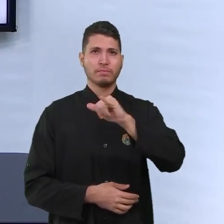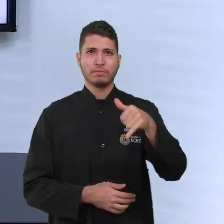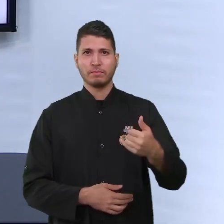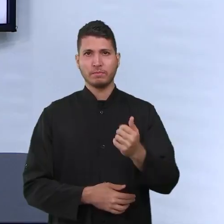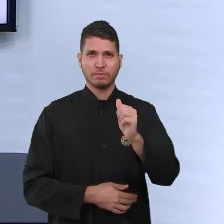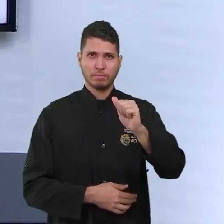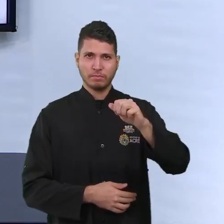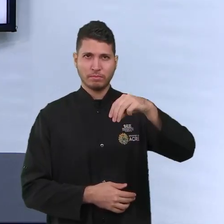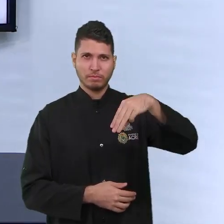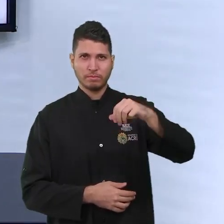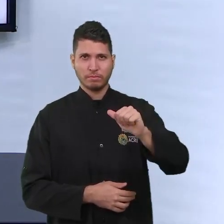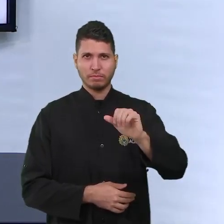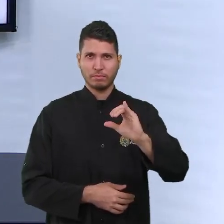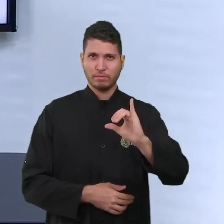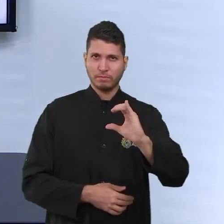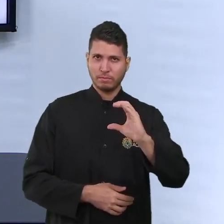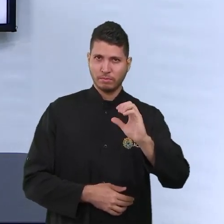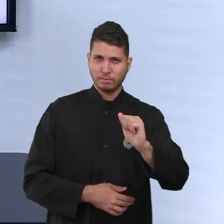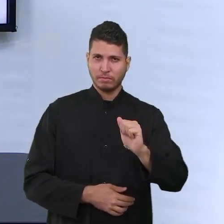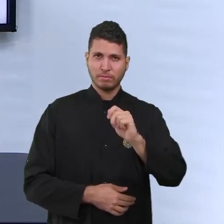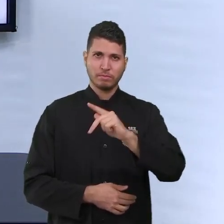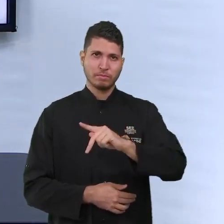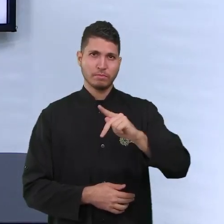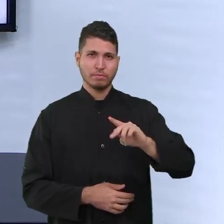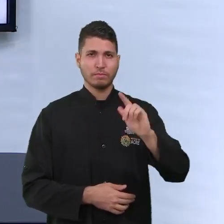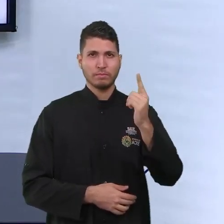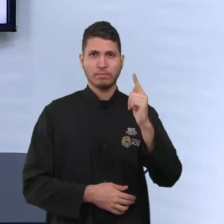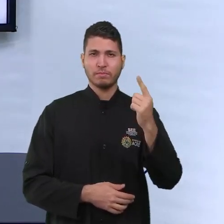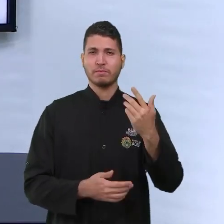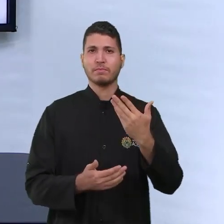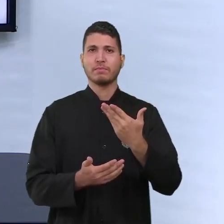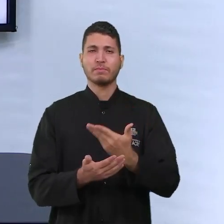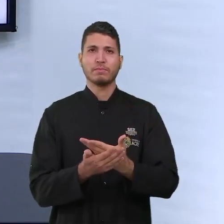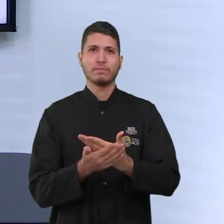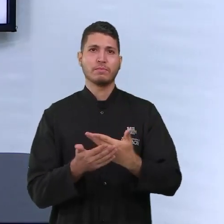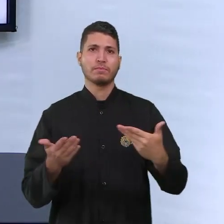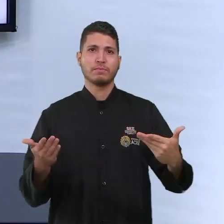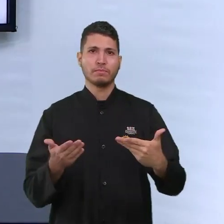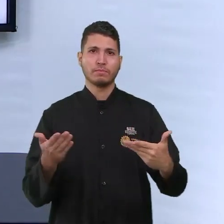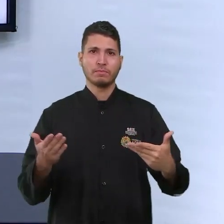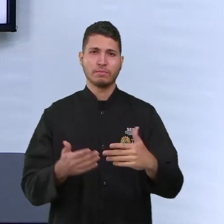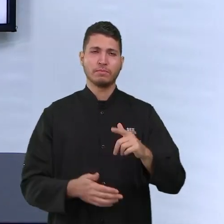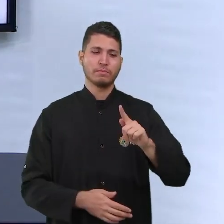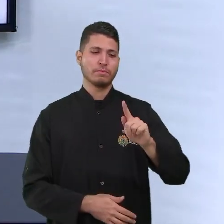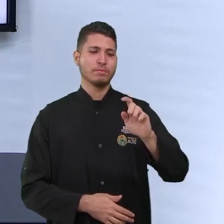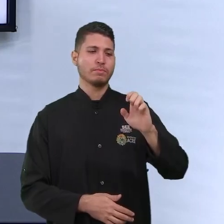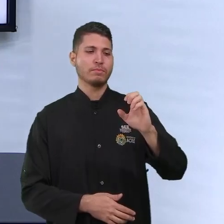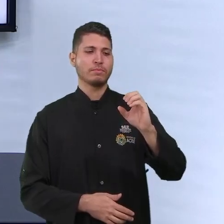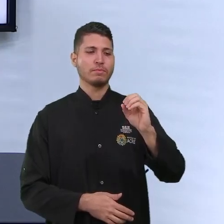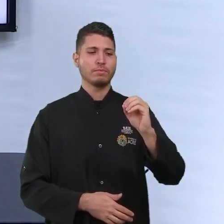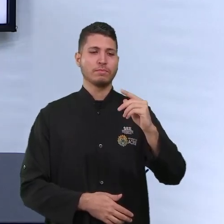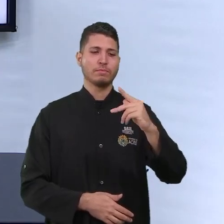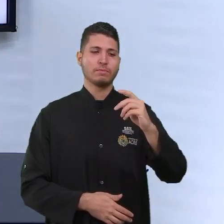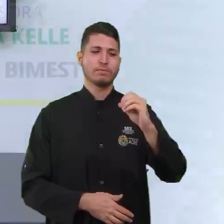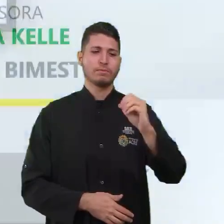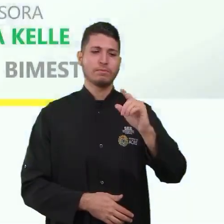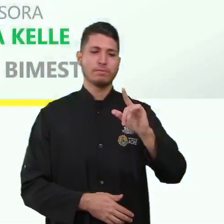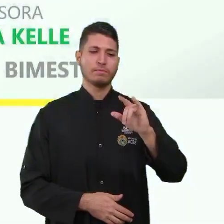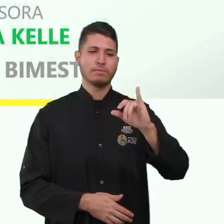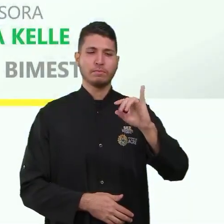de Geografia, e na nossa aula de hoje nós vamos falar sobre geopolítica. Bem, aqui na tela eu